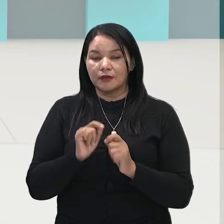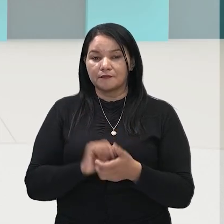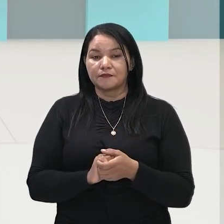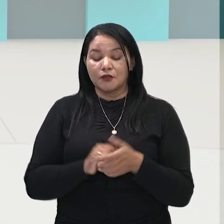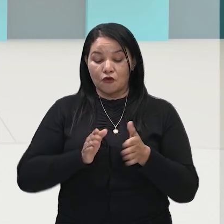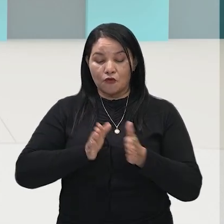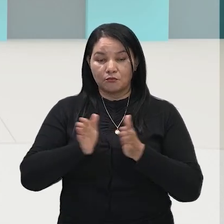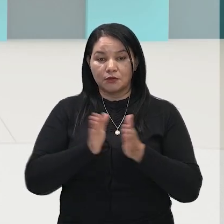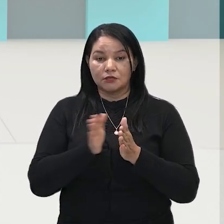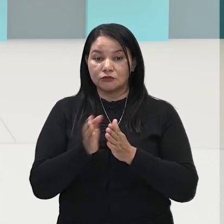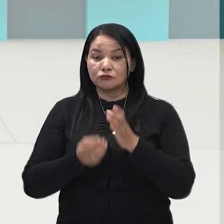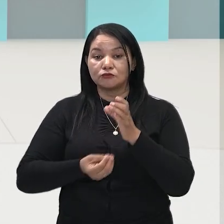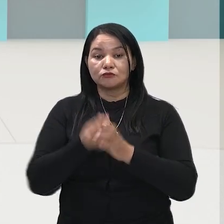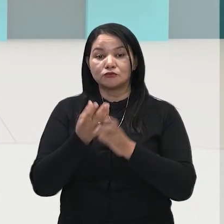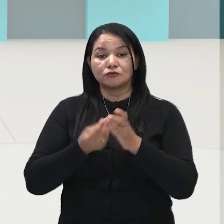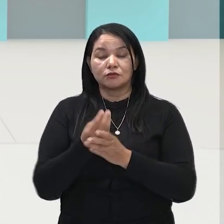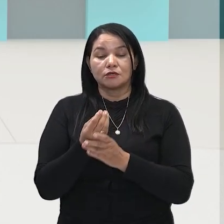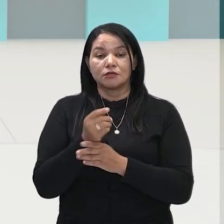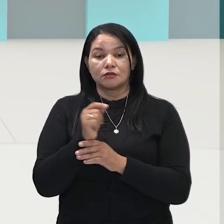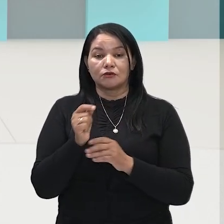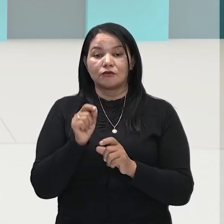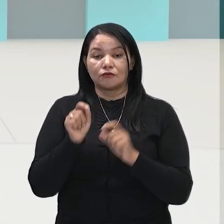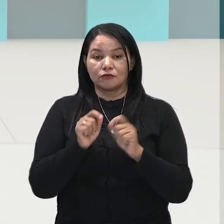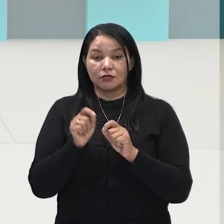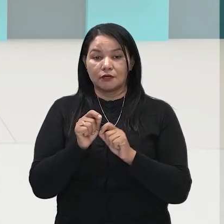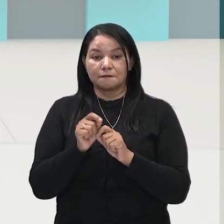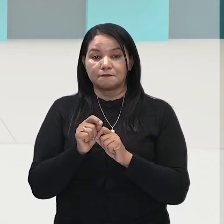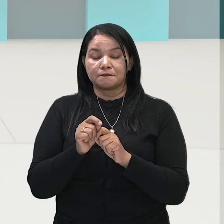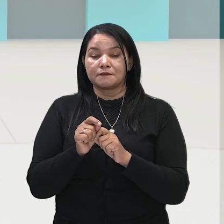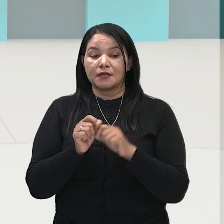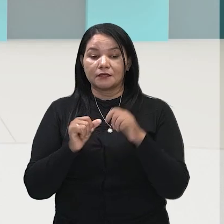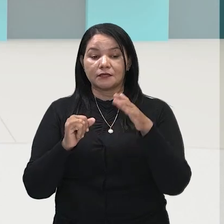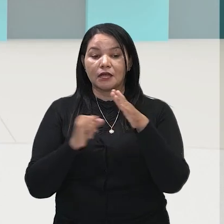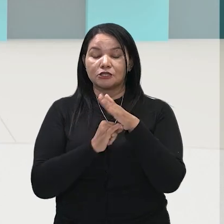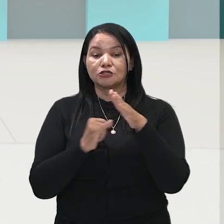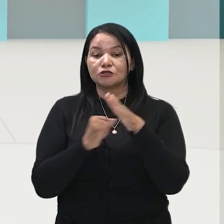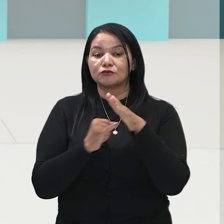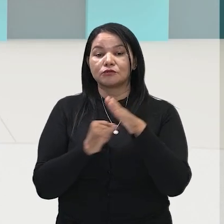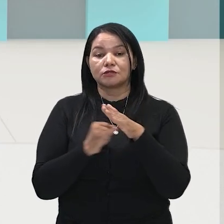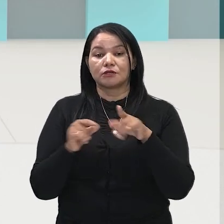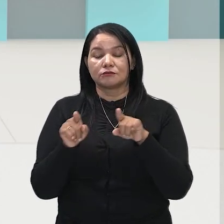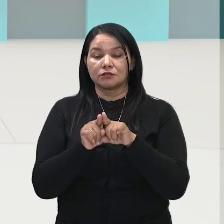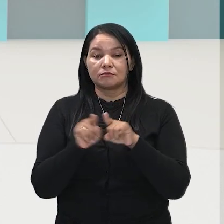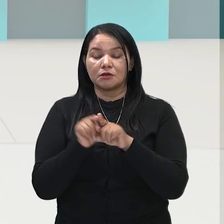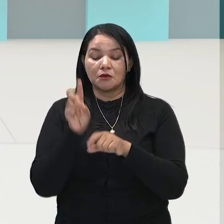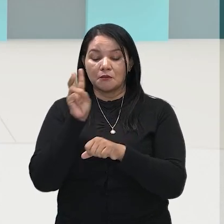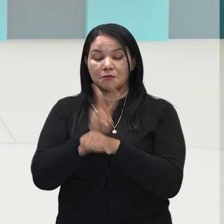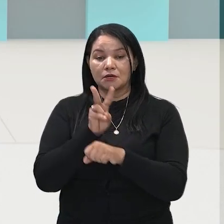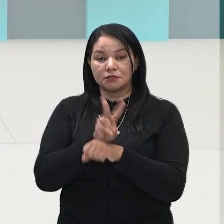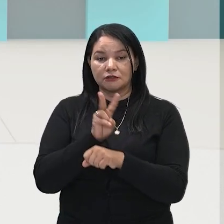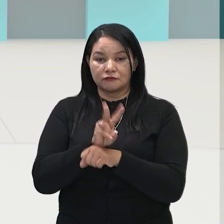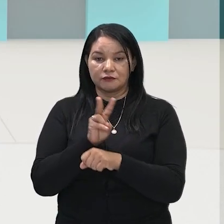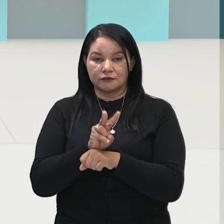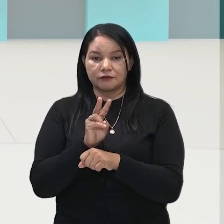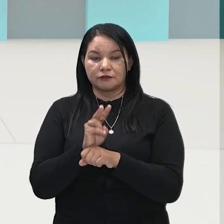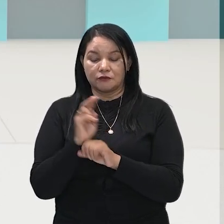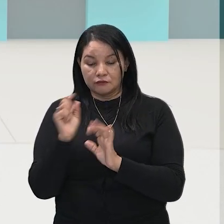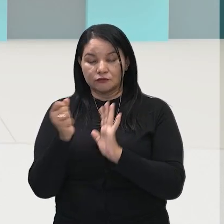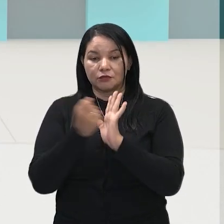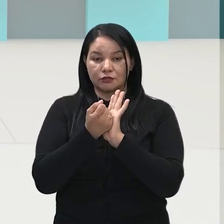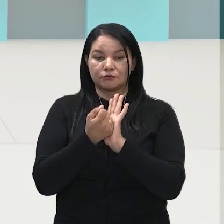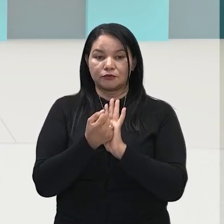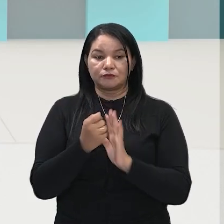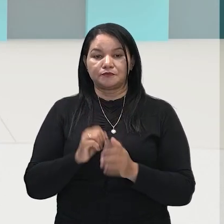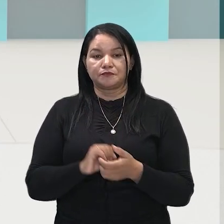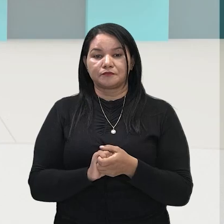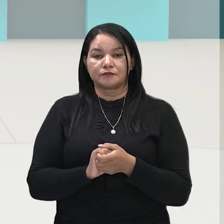foi fundada, a questão da instituição para poder trazer essa preservação. Então, no artigo 1,